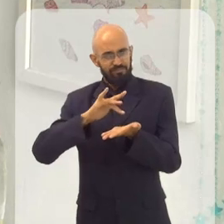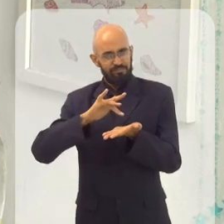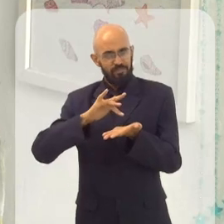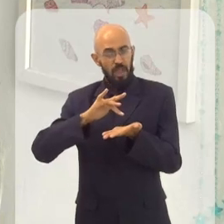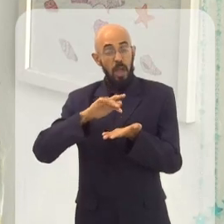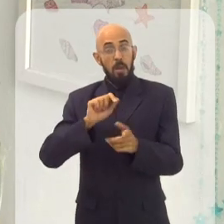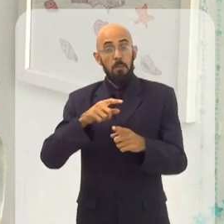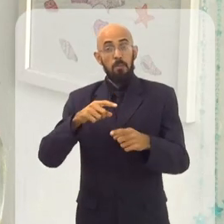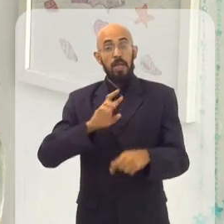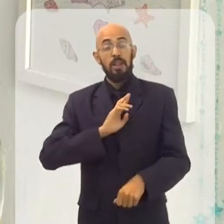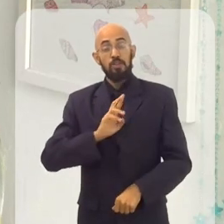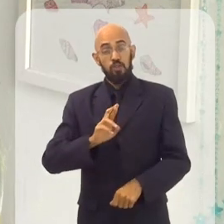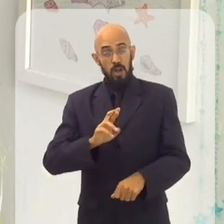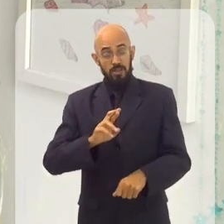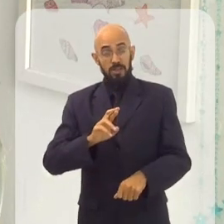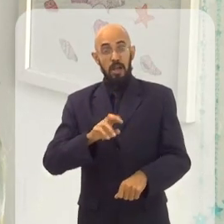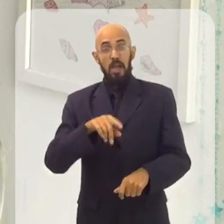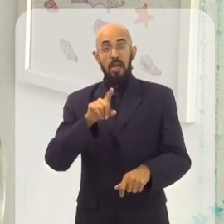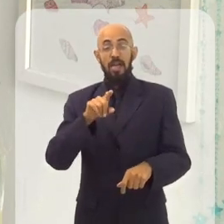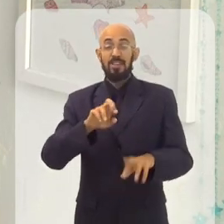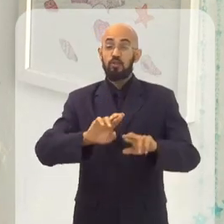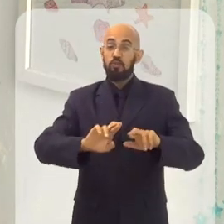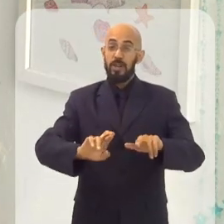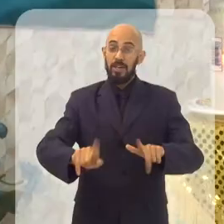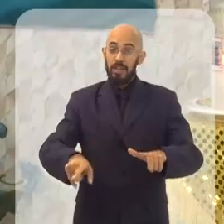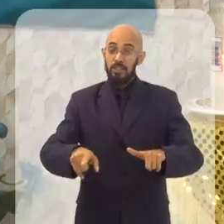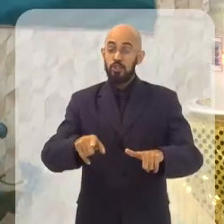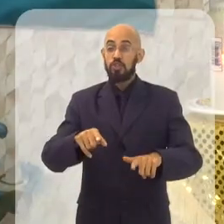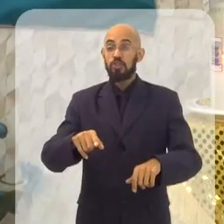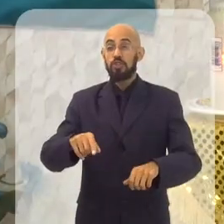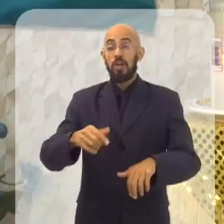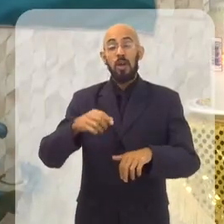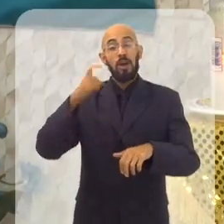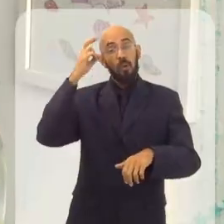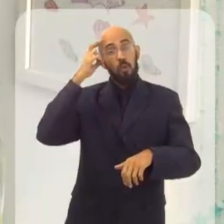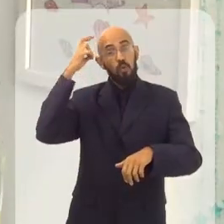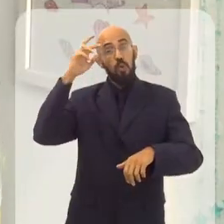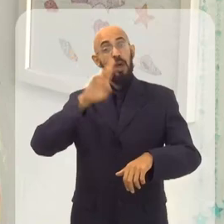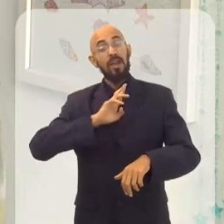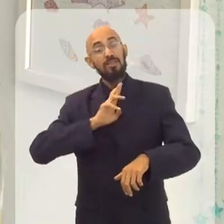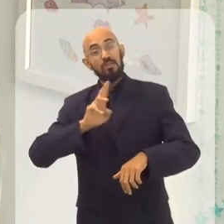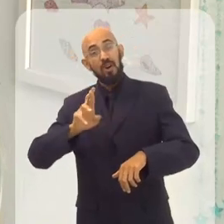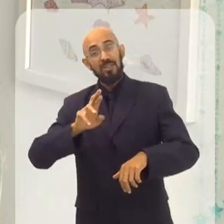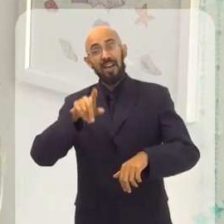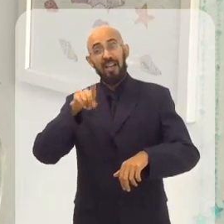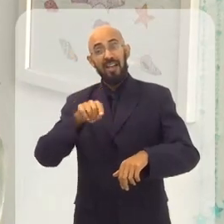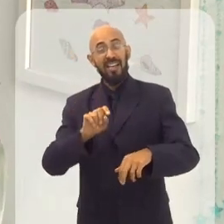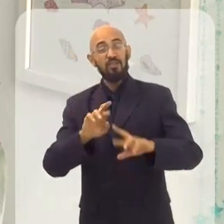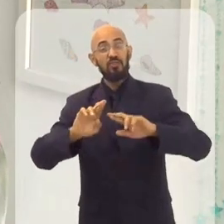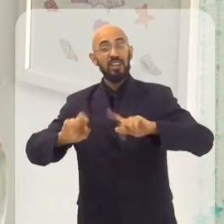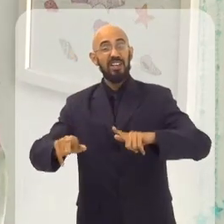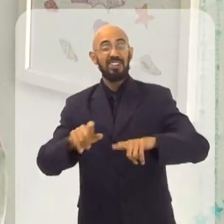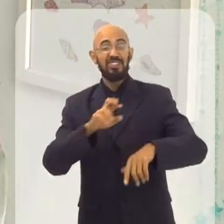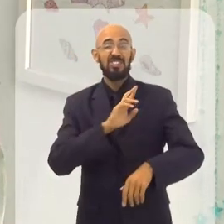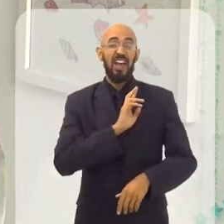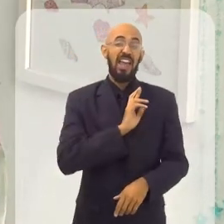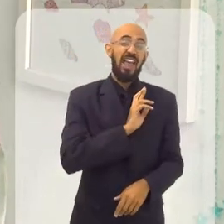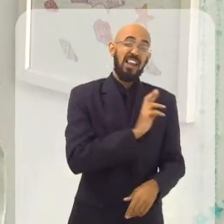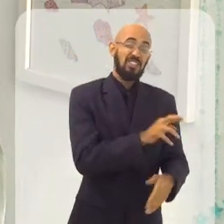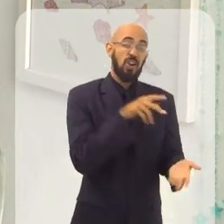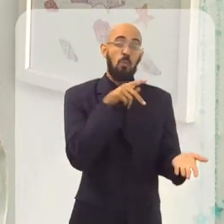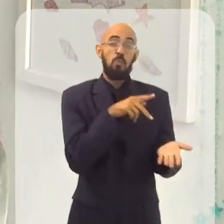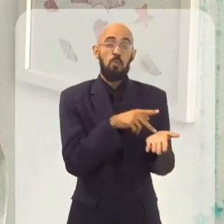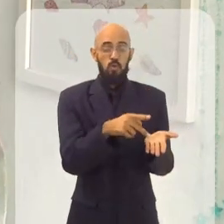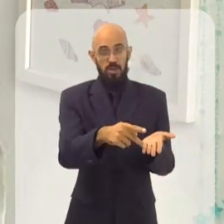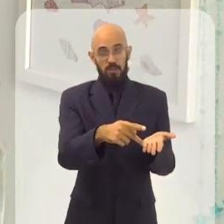tradição religiosa é um pouco diferente de uma religião, né? Religião religar. Uma tradição religiosa